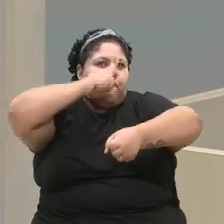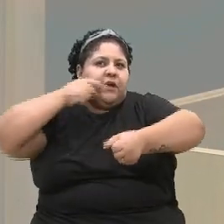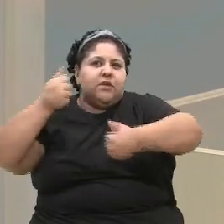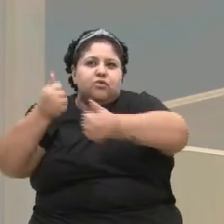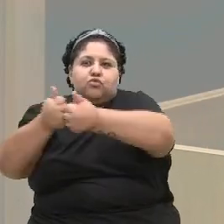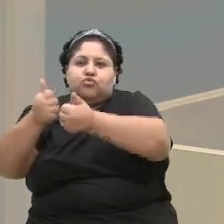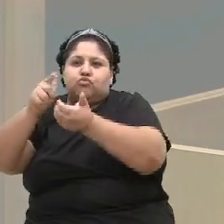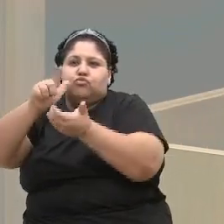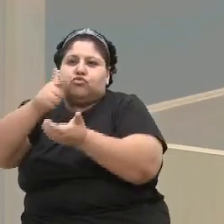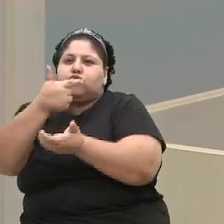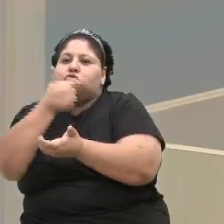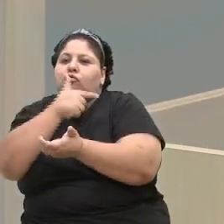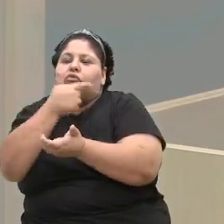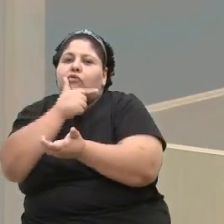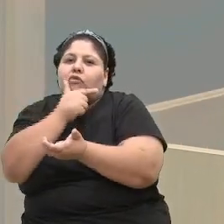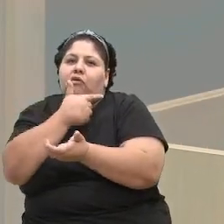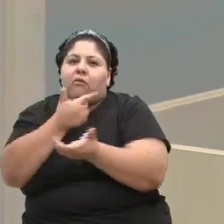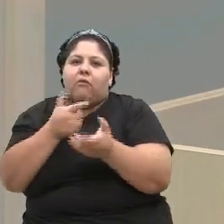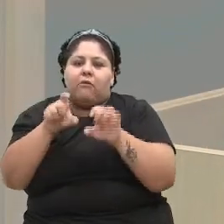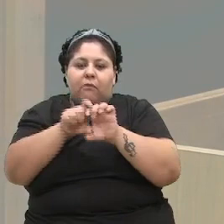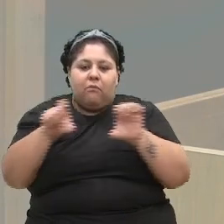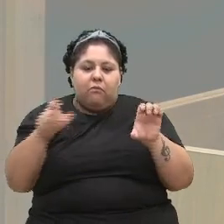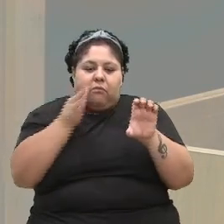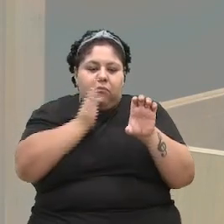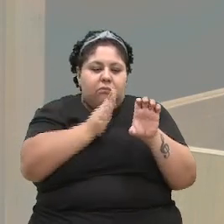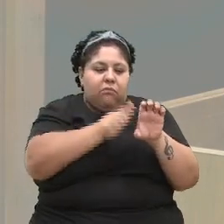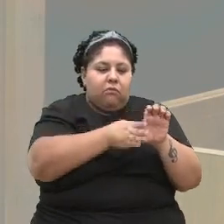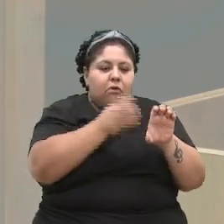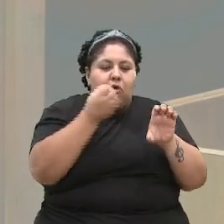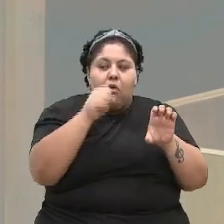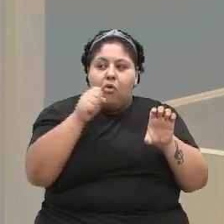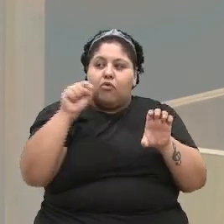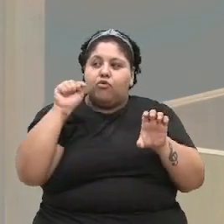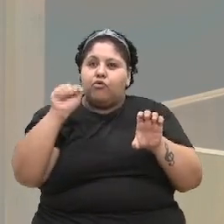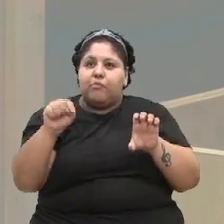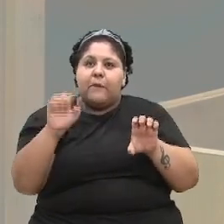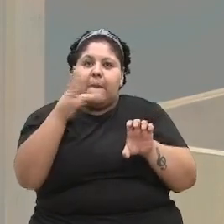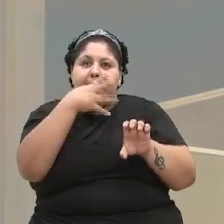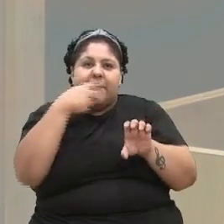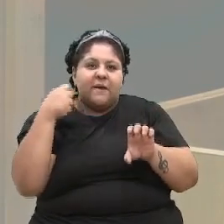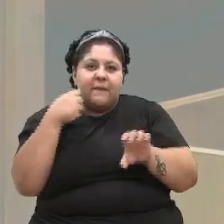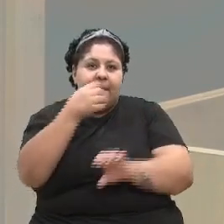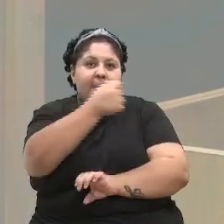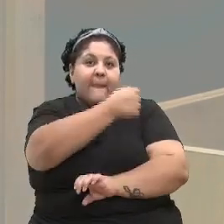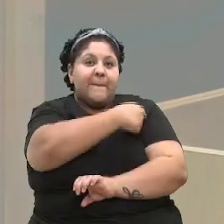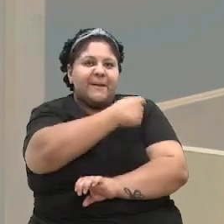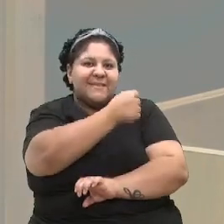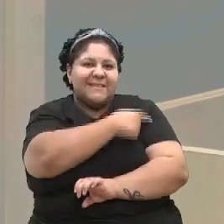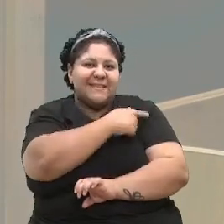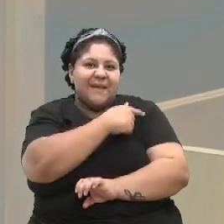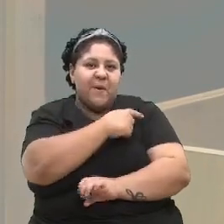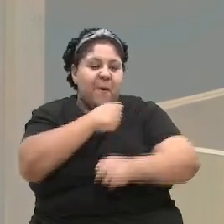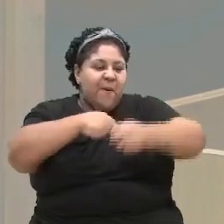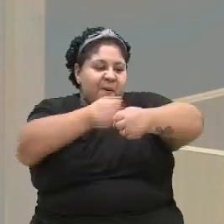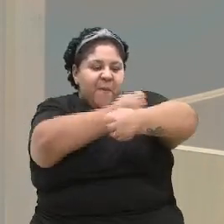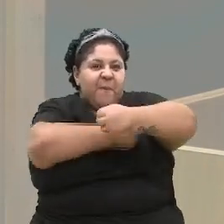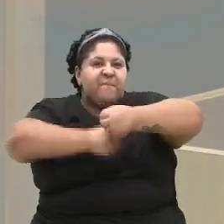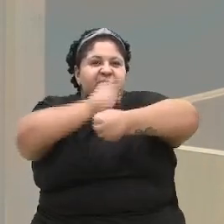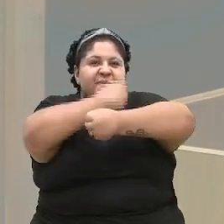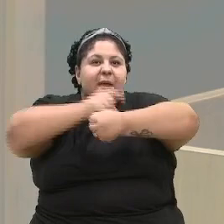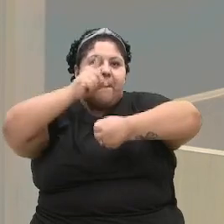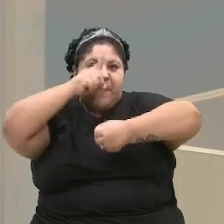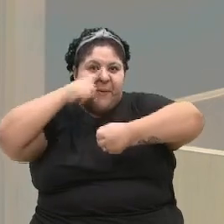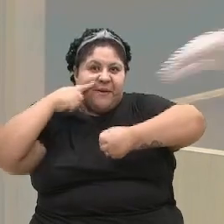e queijo, 8 mil pãezinhos, o pastel da polenta, vereador Felipe, que eu também tive